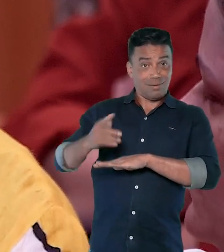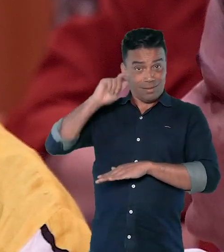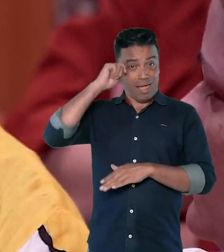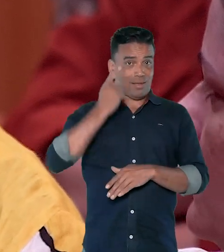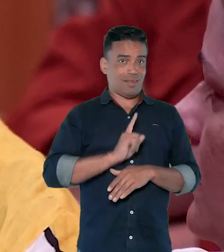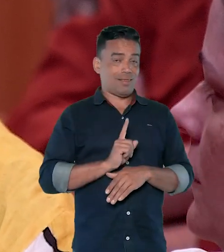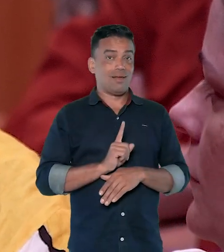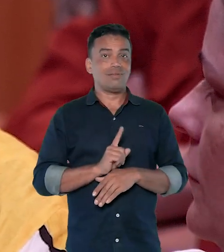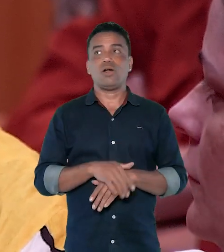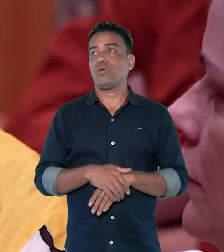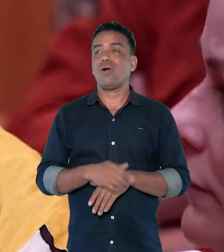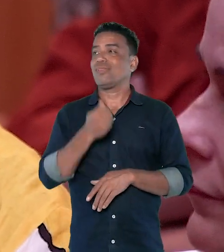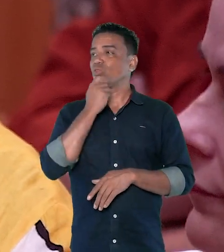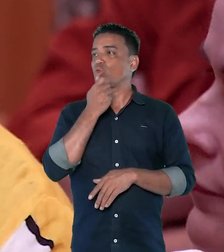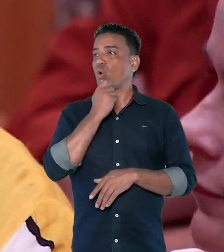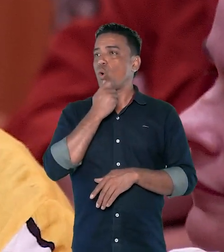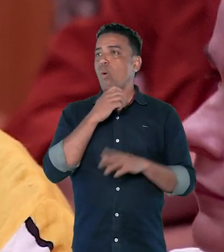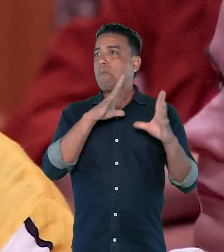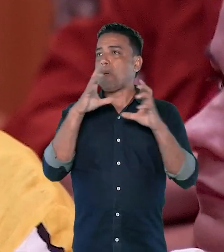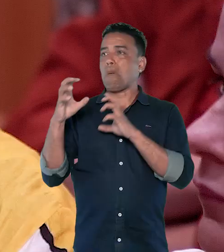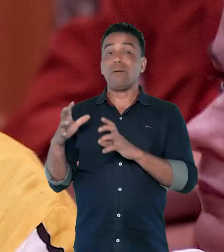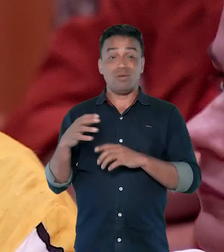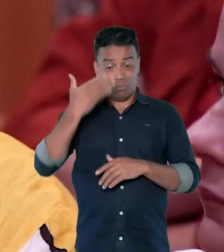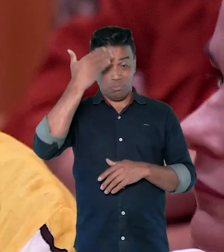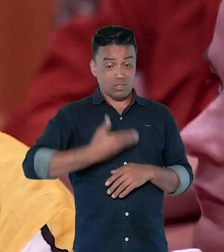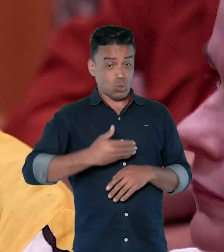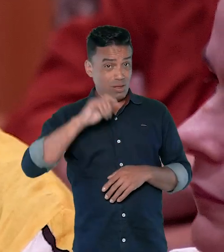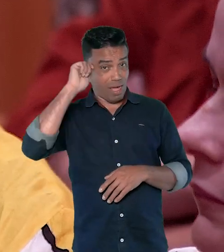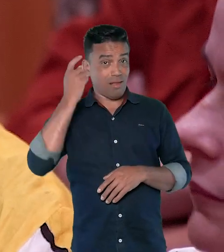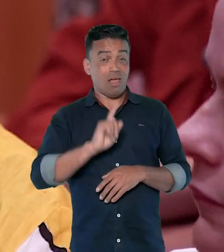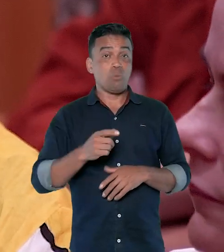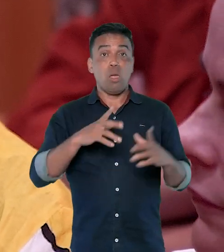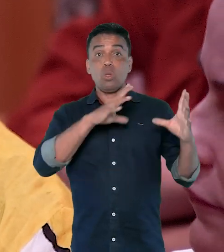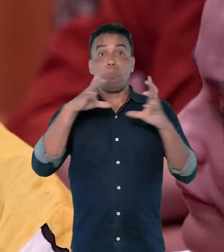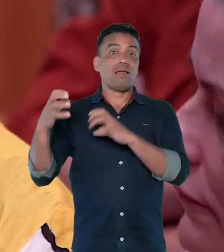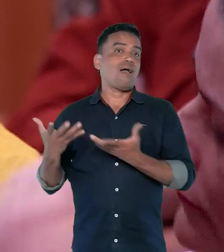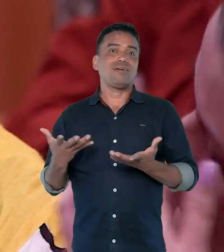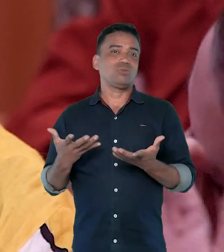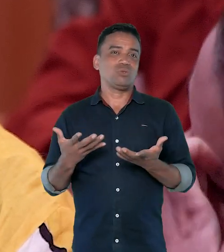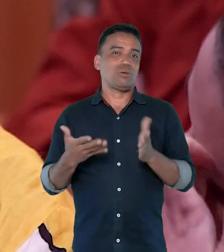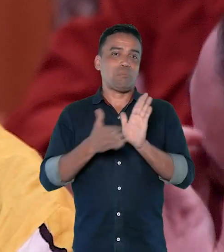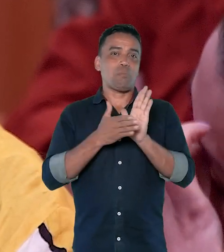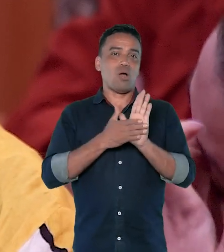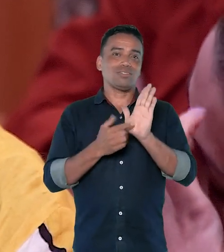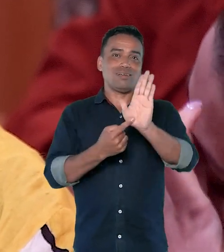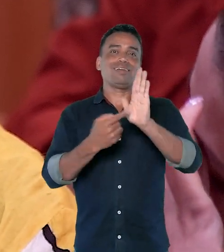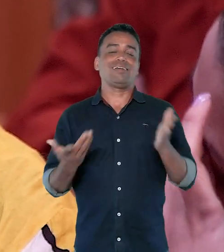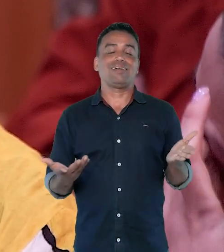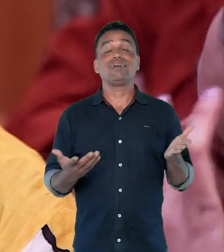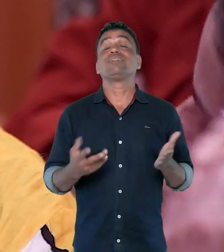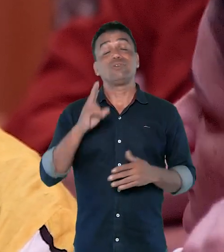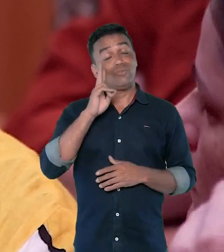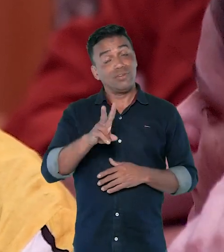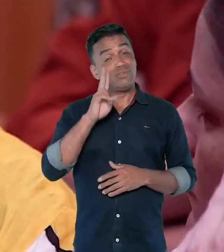acham que eu estou brigando mais à toa ainda, porque eu nem sou negra, por que eu estou brigando por isso? E tem vindo isso muito.